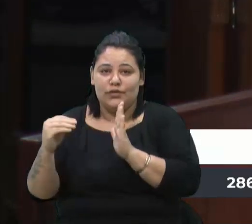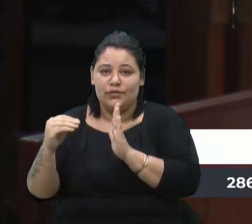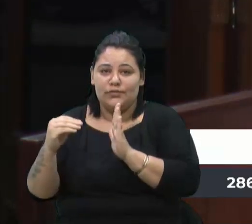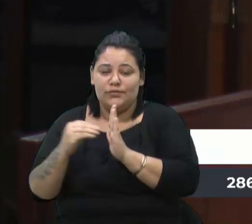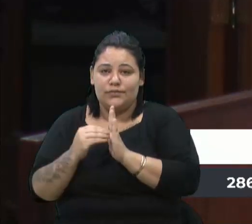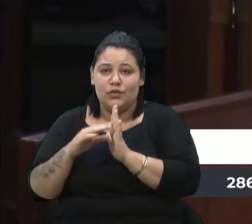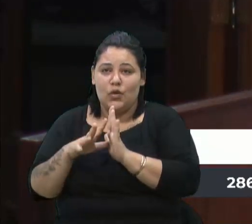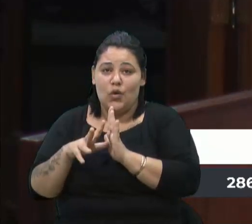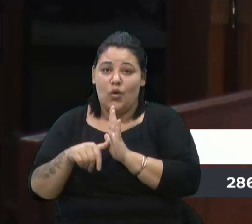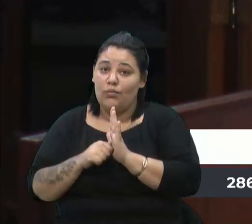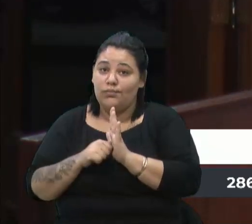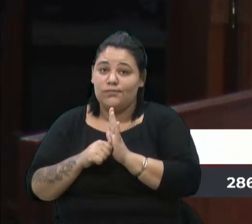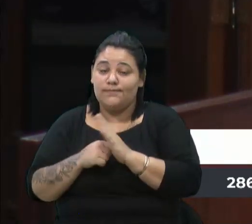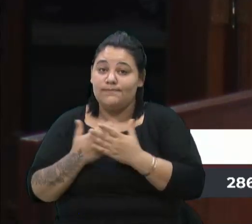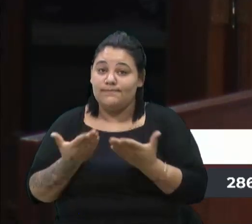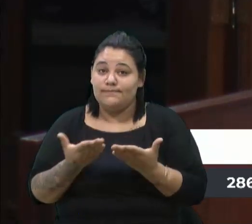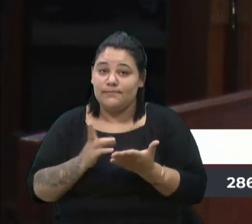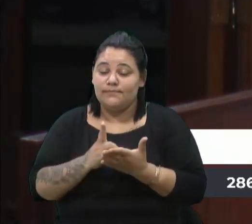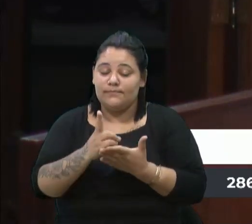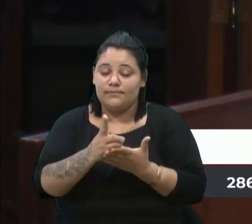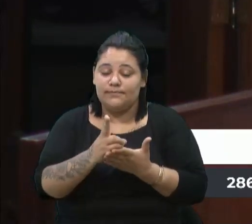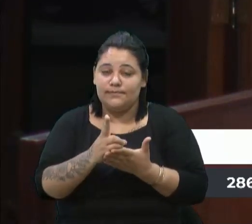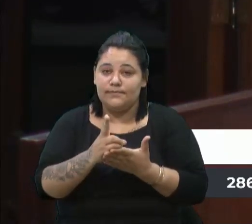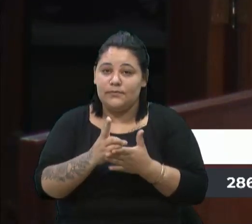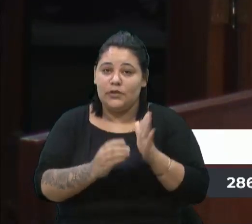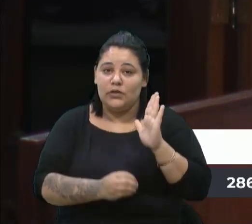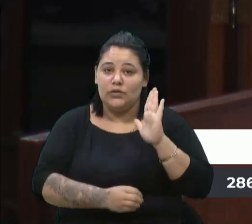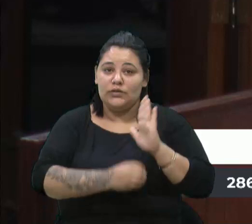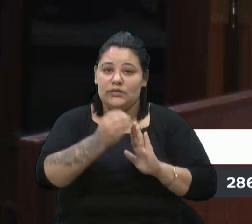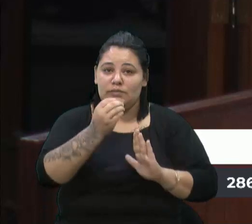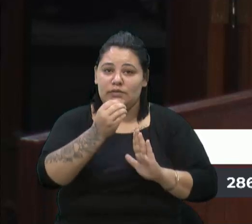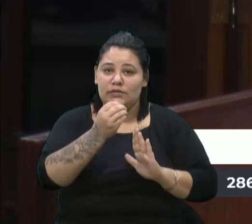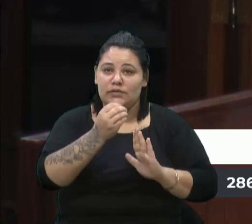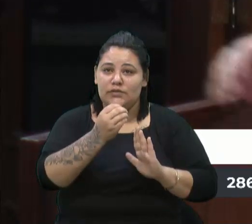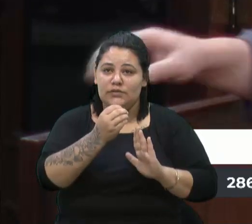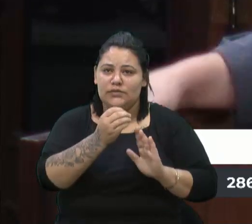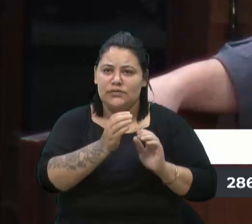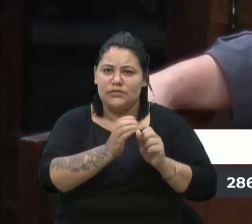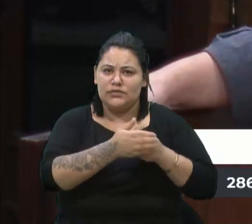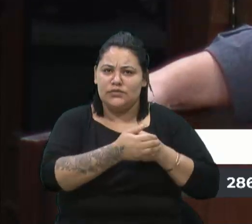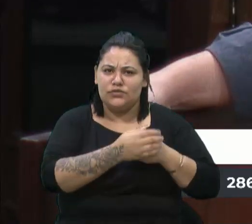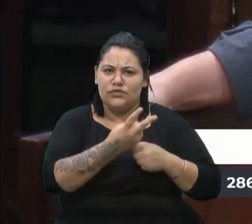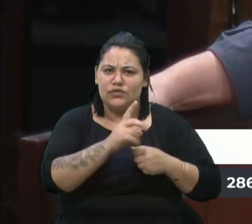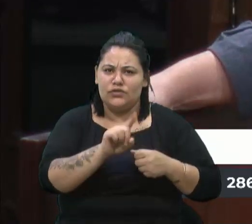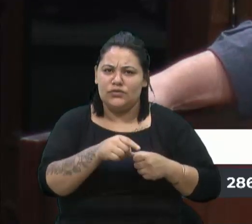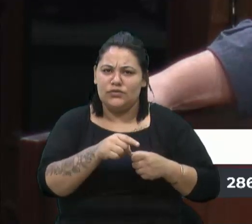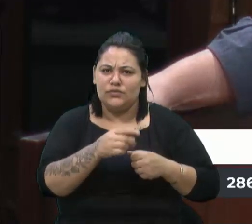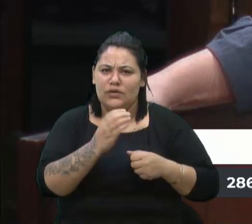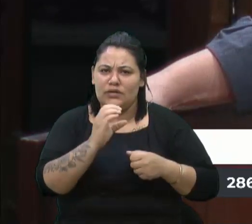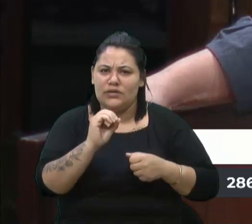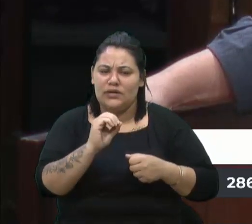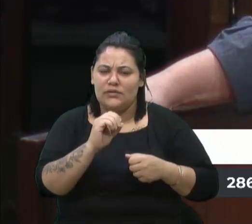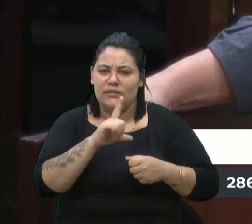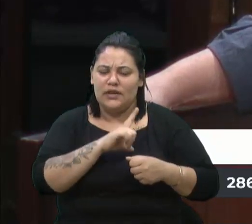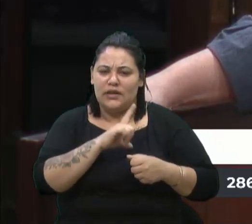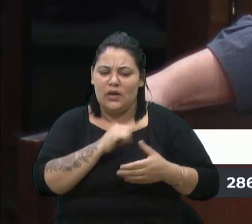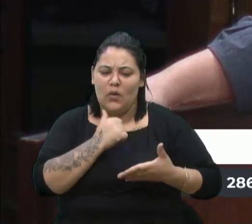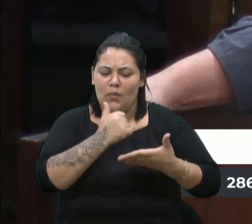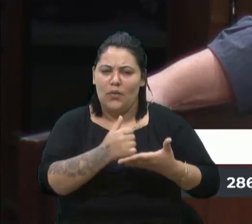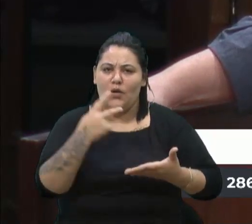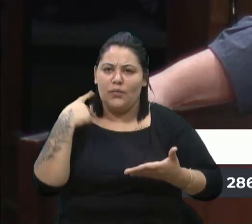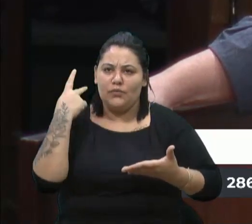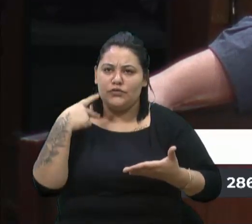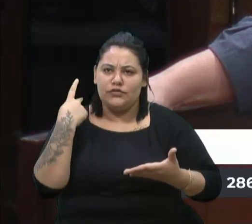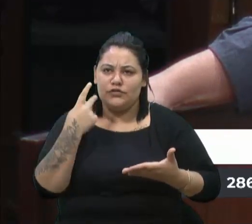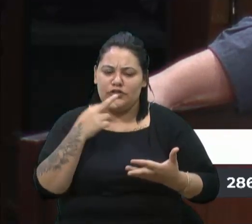vamos lá que não terminamos o orçamento secreto 2.0 para obter o apoio político reciclou o